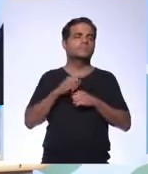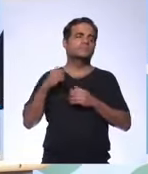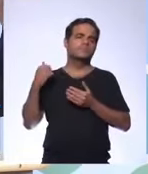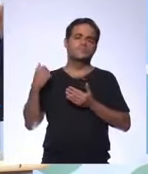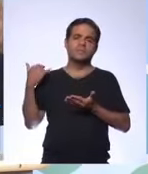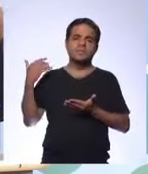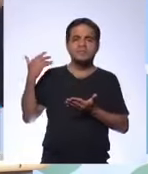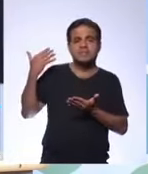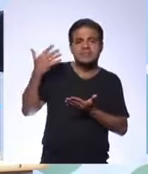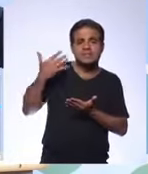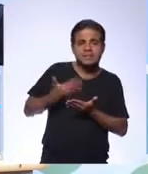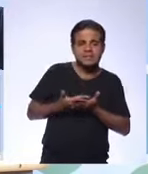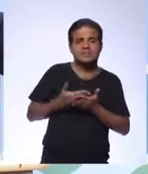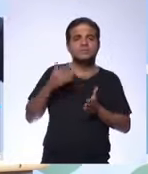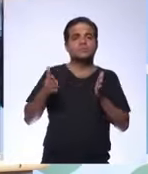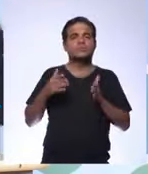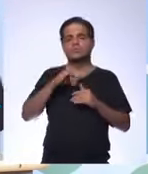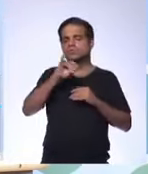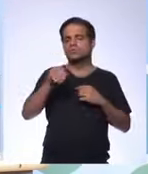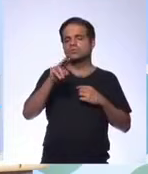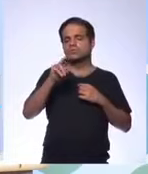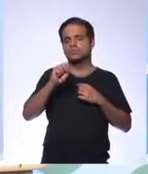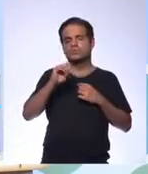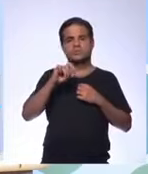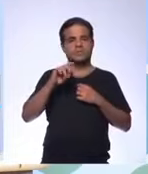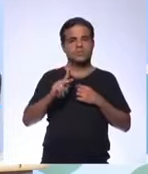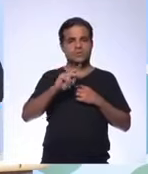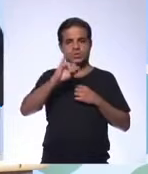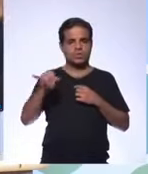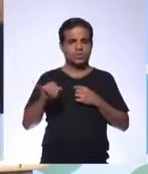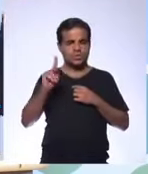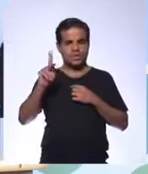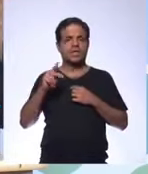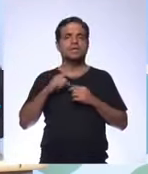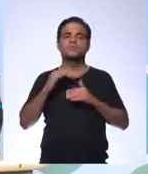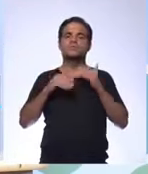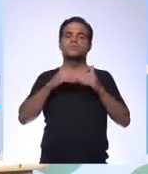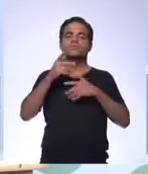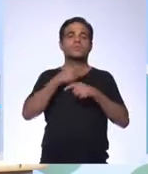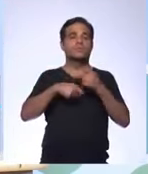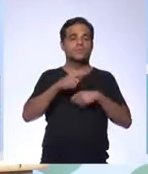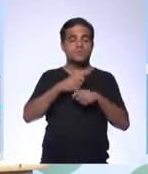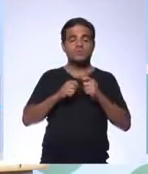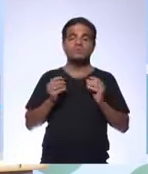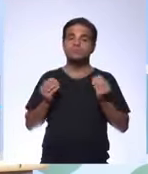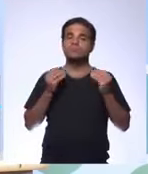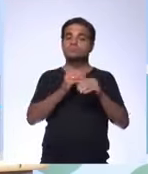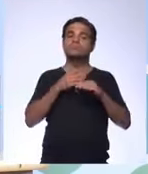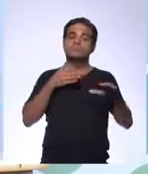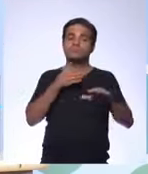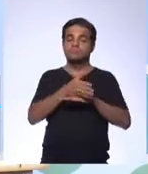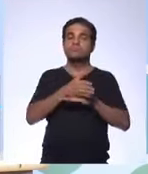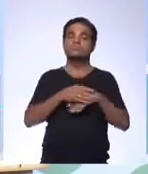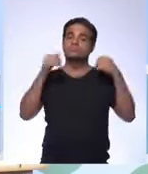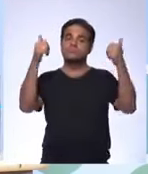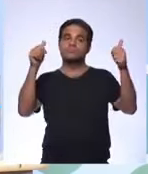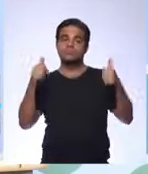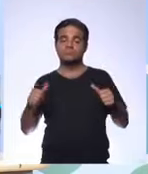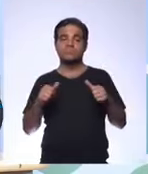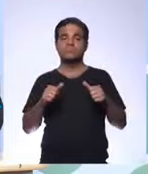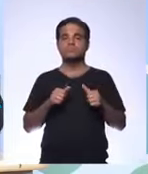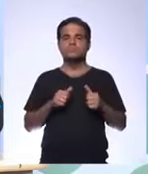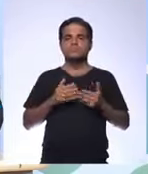lá do Juscelino Kubitschek, nós temos um modelo de desenvolvimento econômico pautado aí na entrada dos capitais estrangeiros,